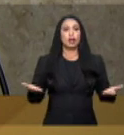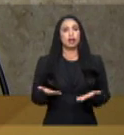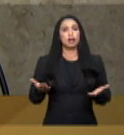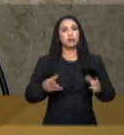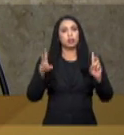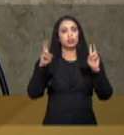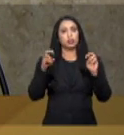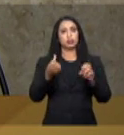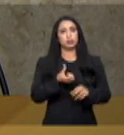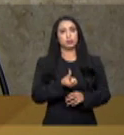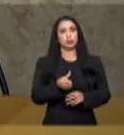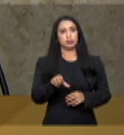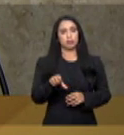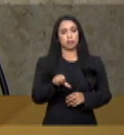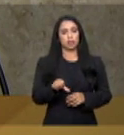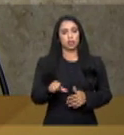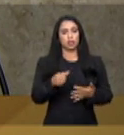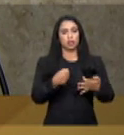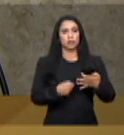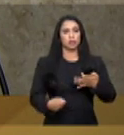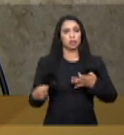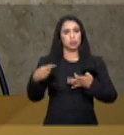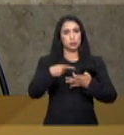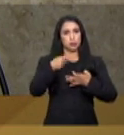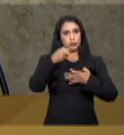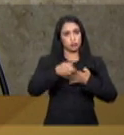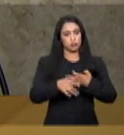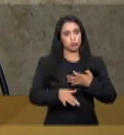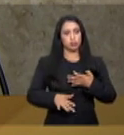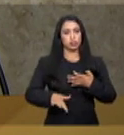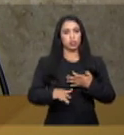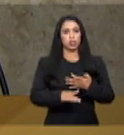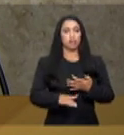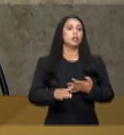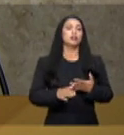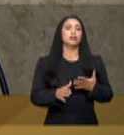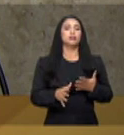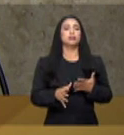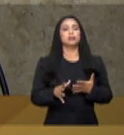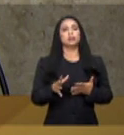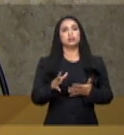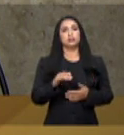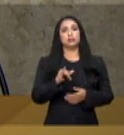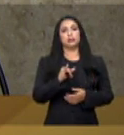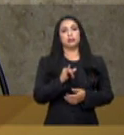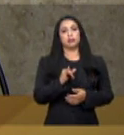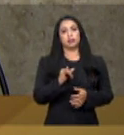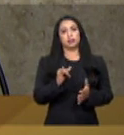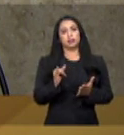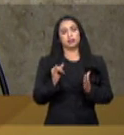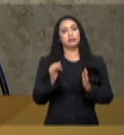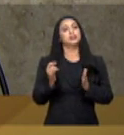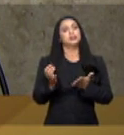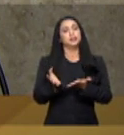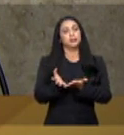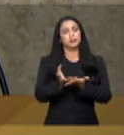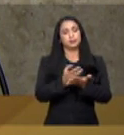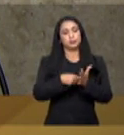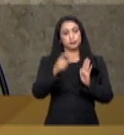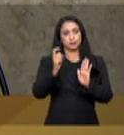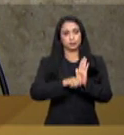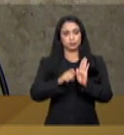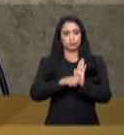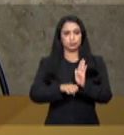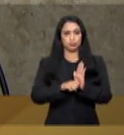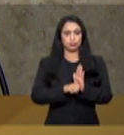tema 69 da repercussão geral, inclusão do ICMS na base de cálculo do PIS e da COFINS. Nós temos